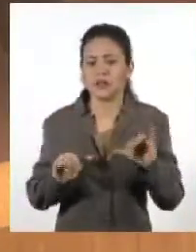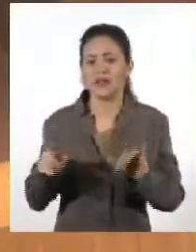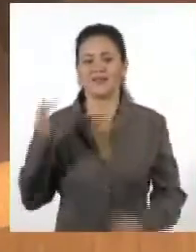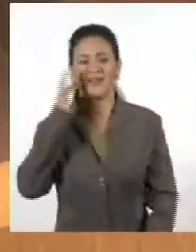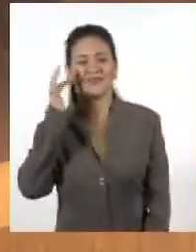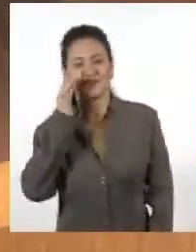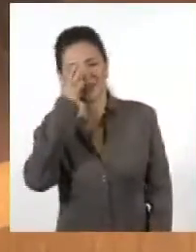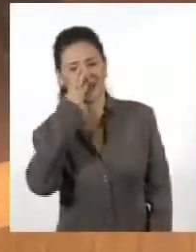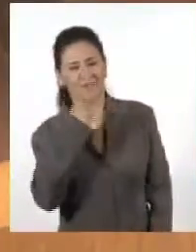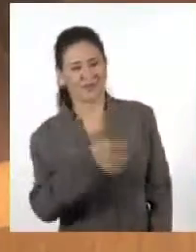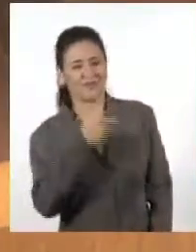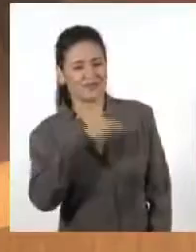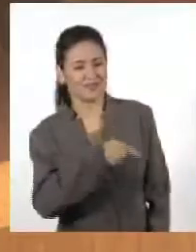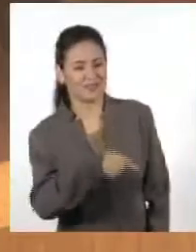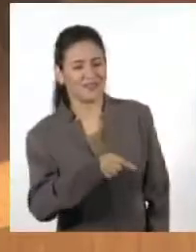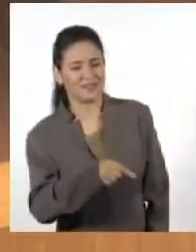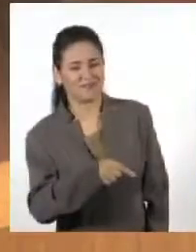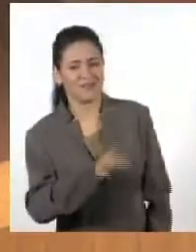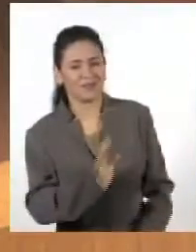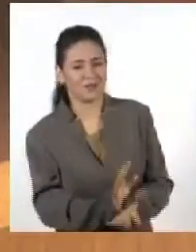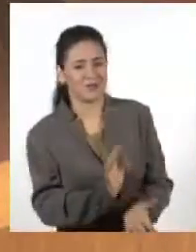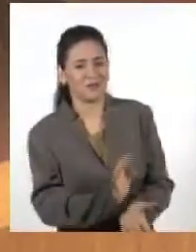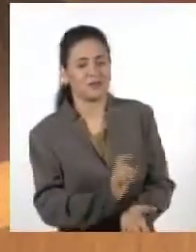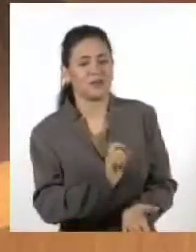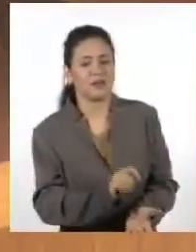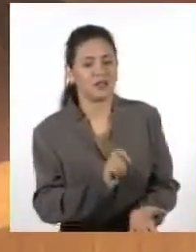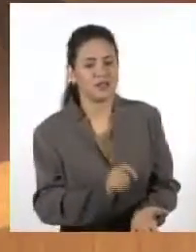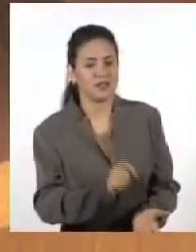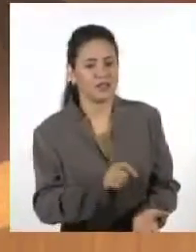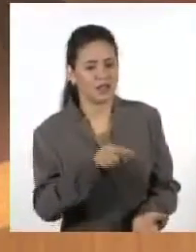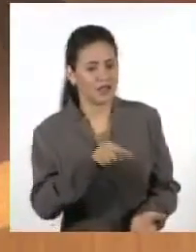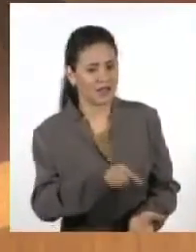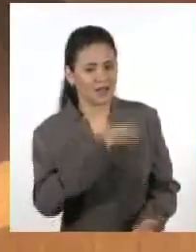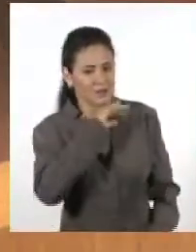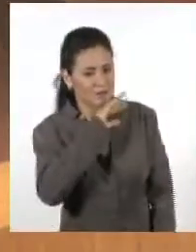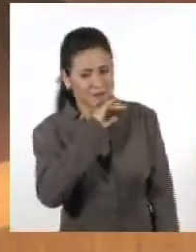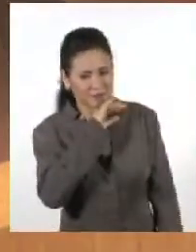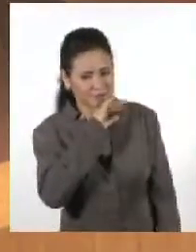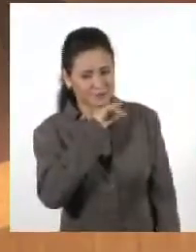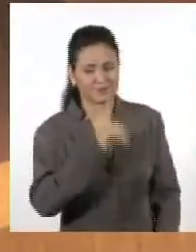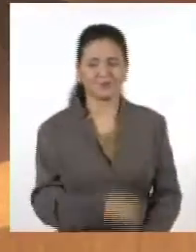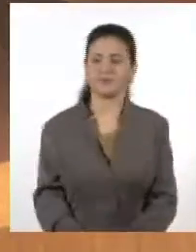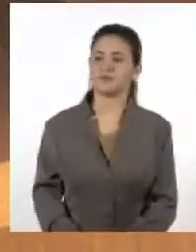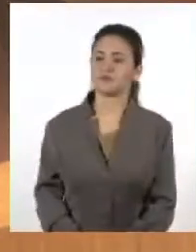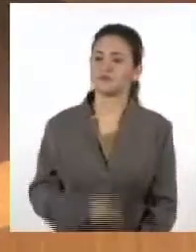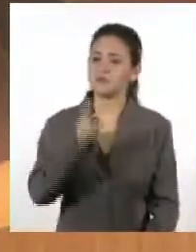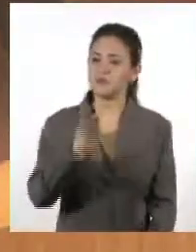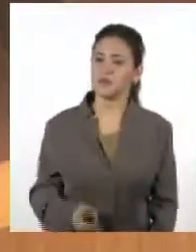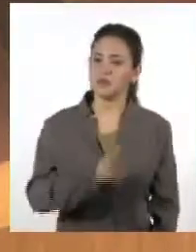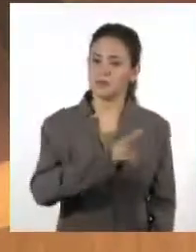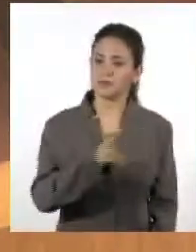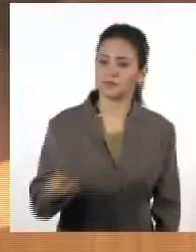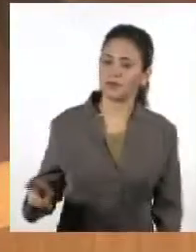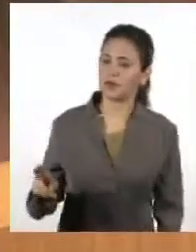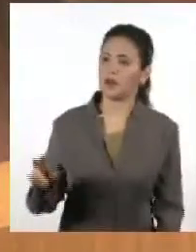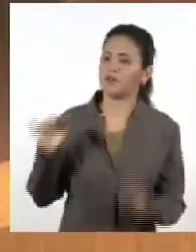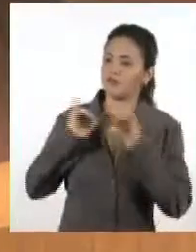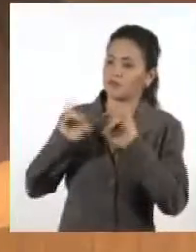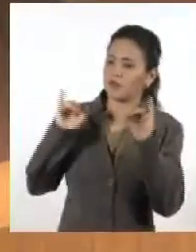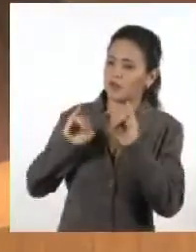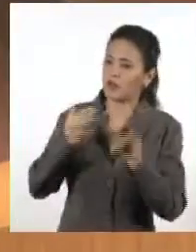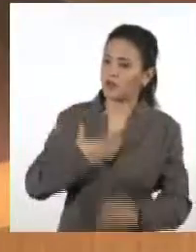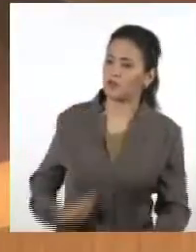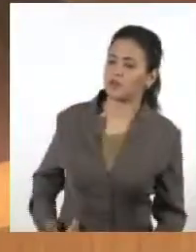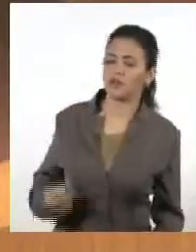isso o padre critica o governo ele disse que o padre recebe mensalinho